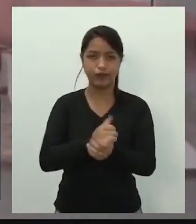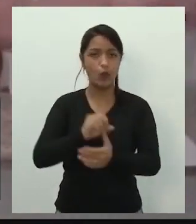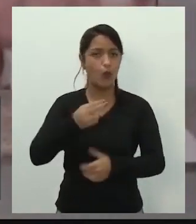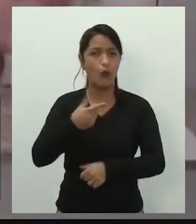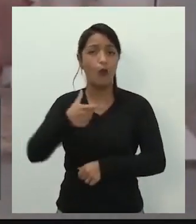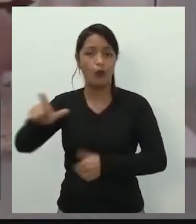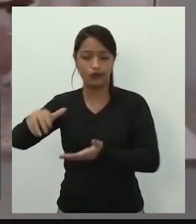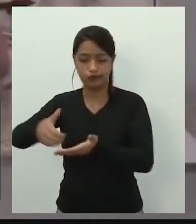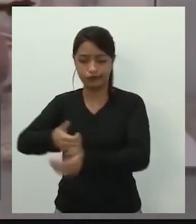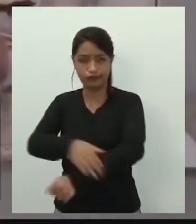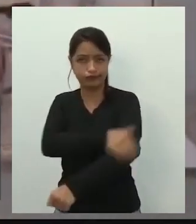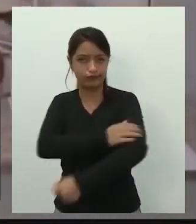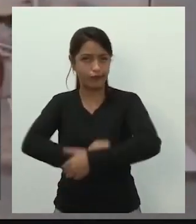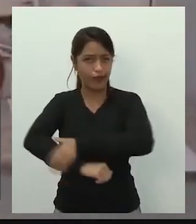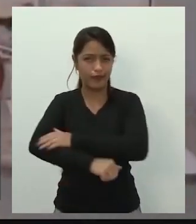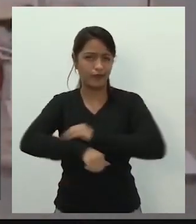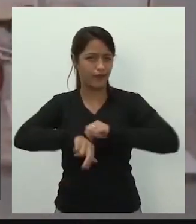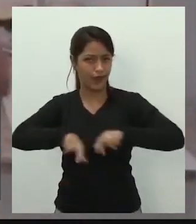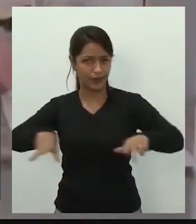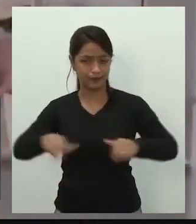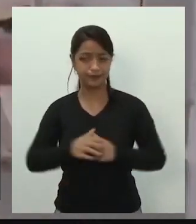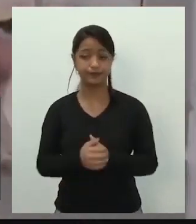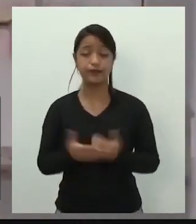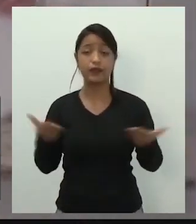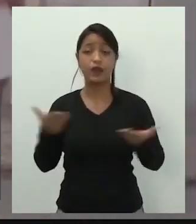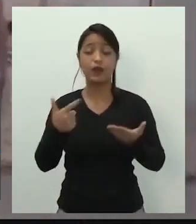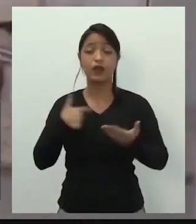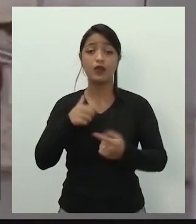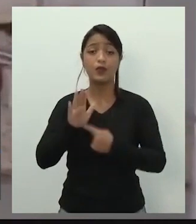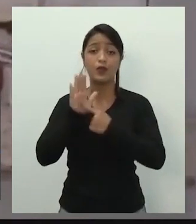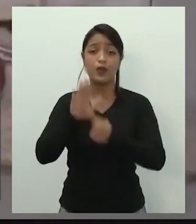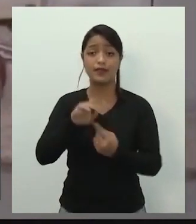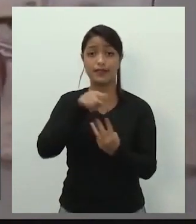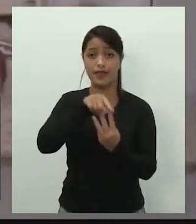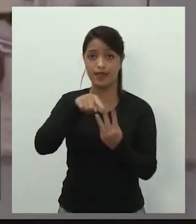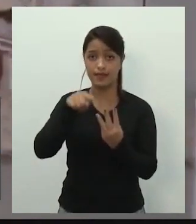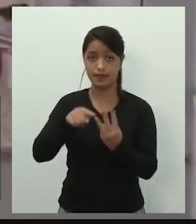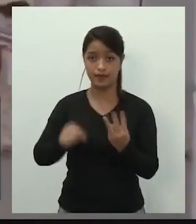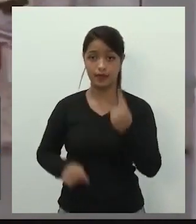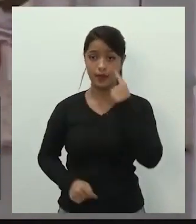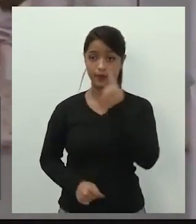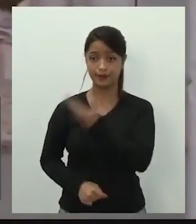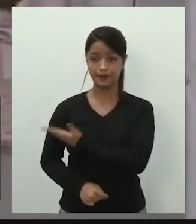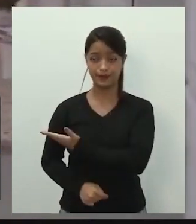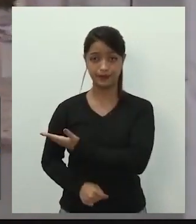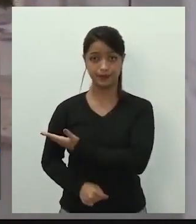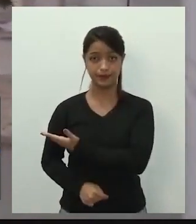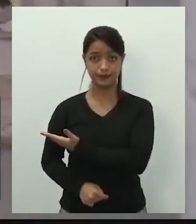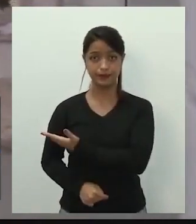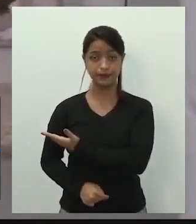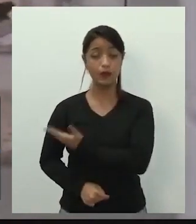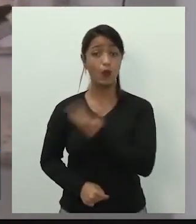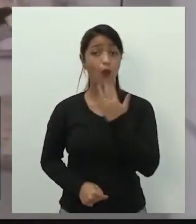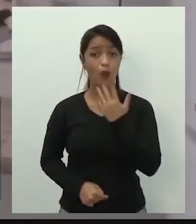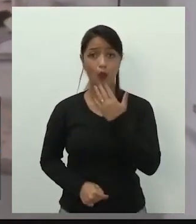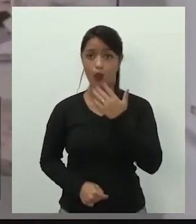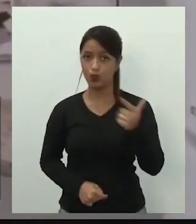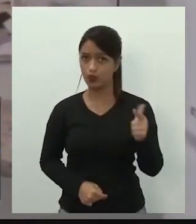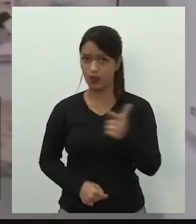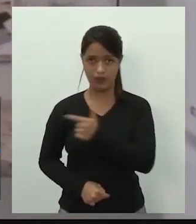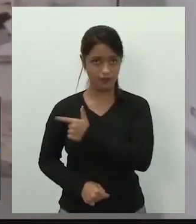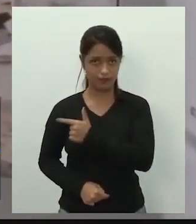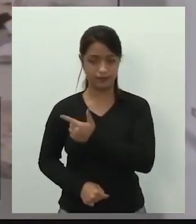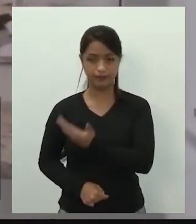casa. Então, eu tenho 3 soluções que, se vocês olharem, elas são incolores. As 3 estão